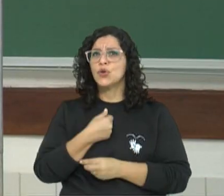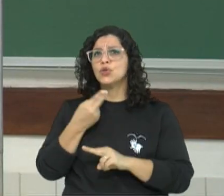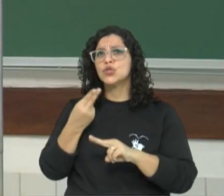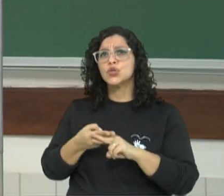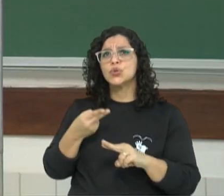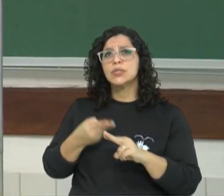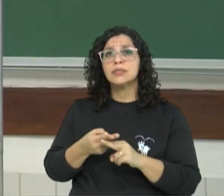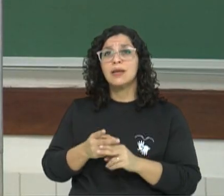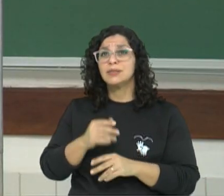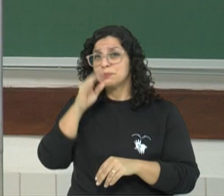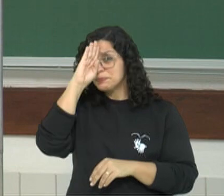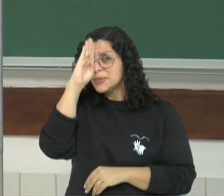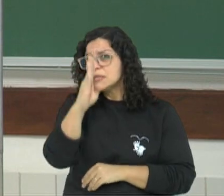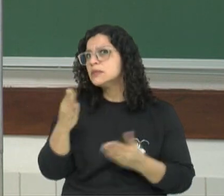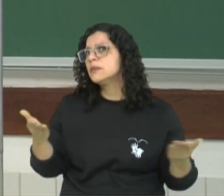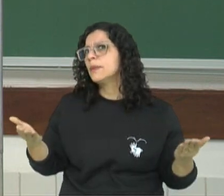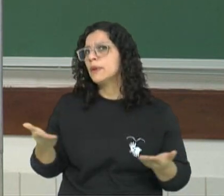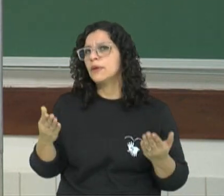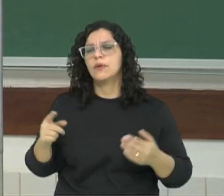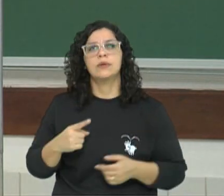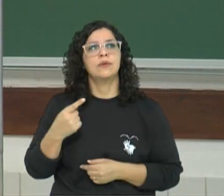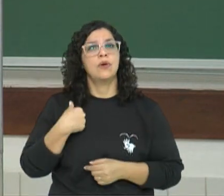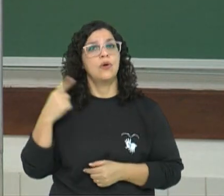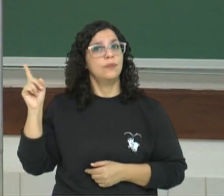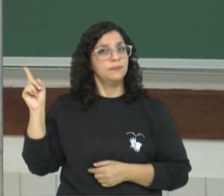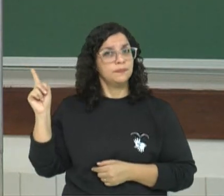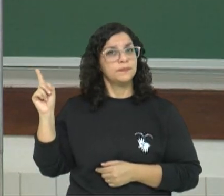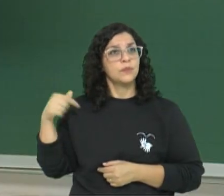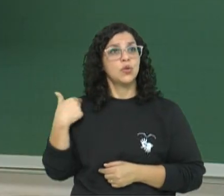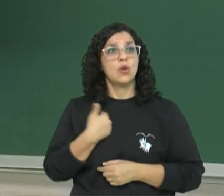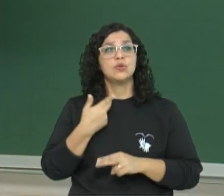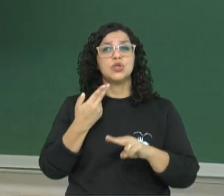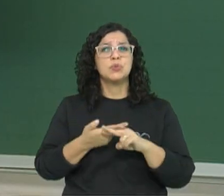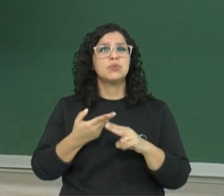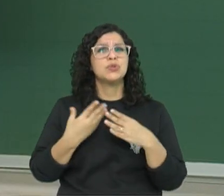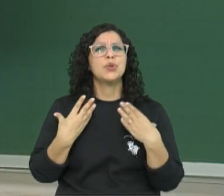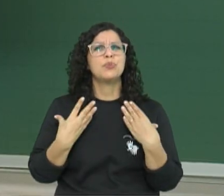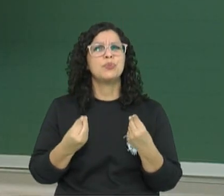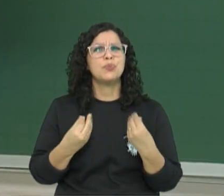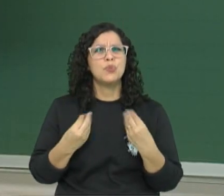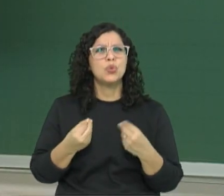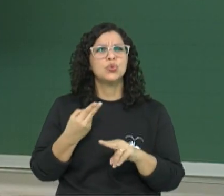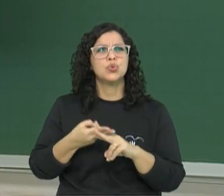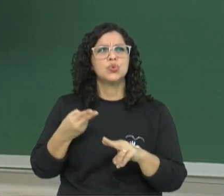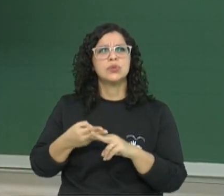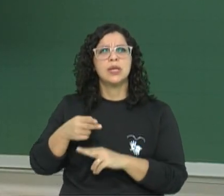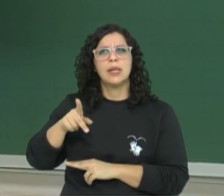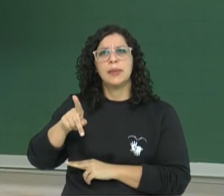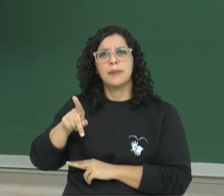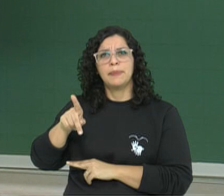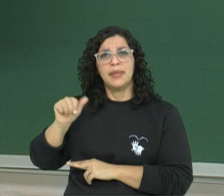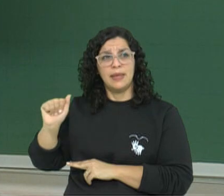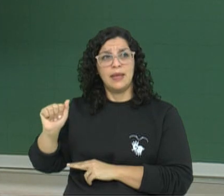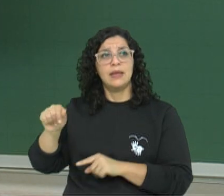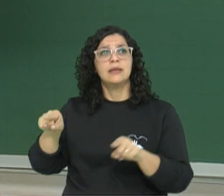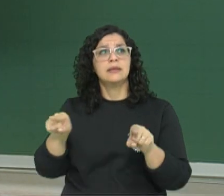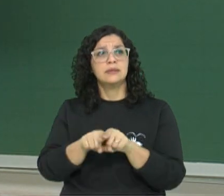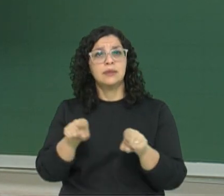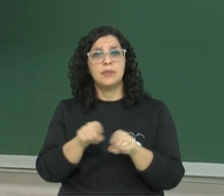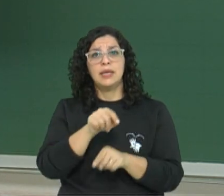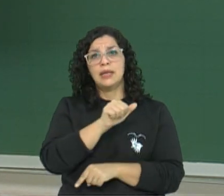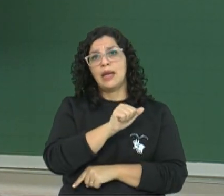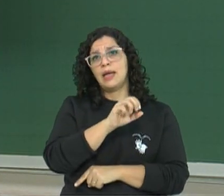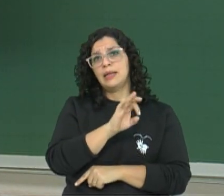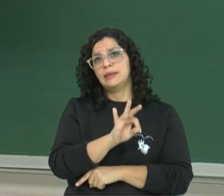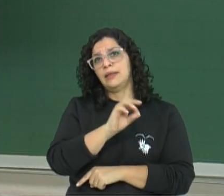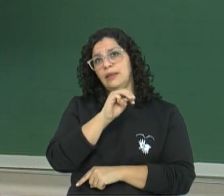unidade carro-chefe aqui? Queridos, nós trabalhamos muito pascals com